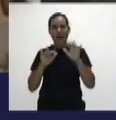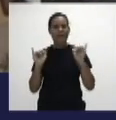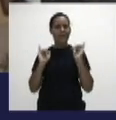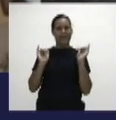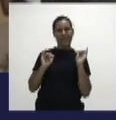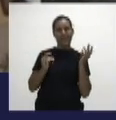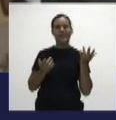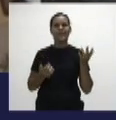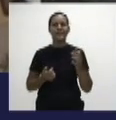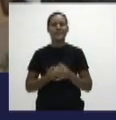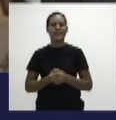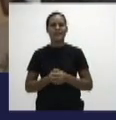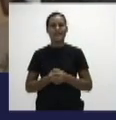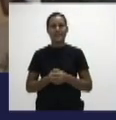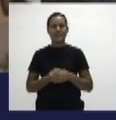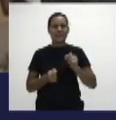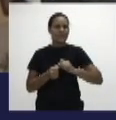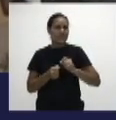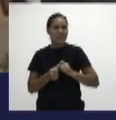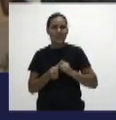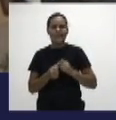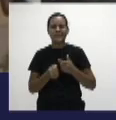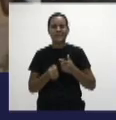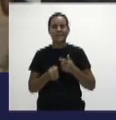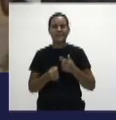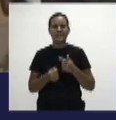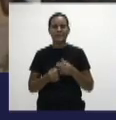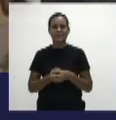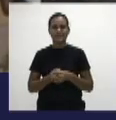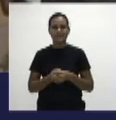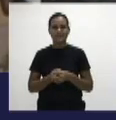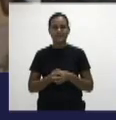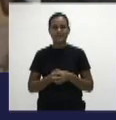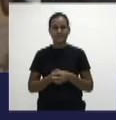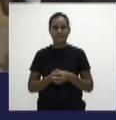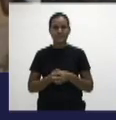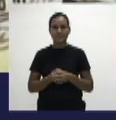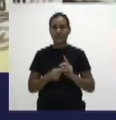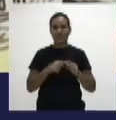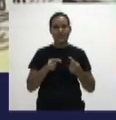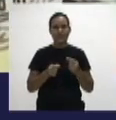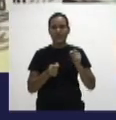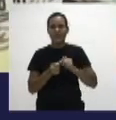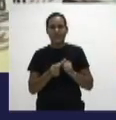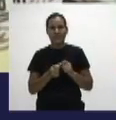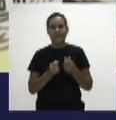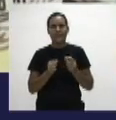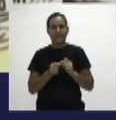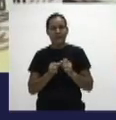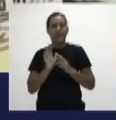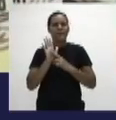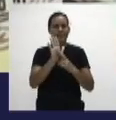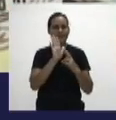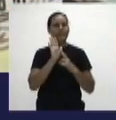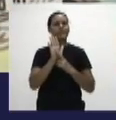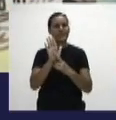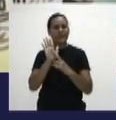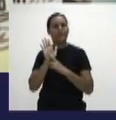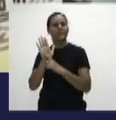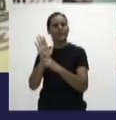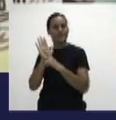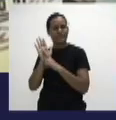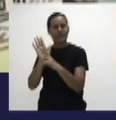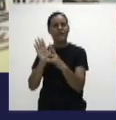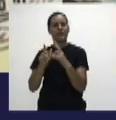o louco Ai faz o o gay aí né faz ele aí vai lá e faz né fazia pega né uma doença meia e